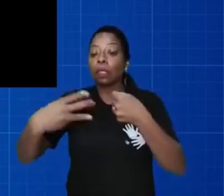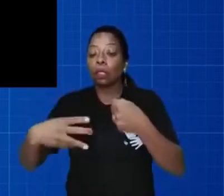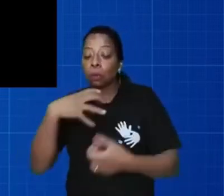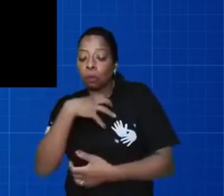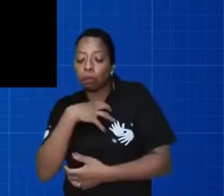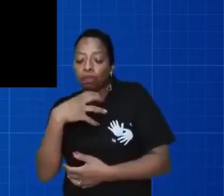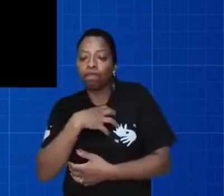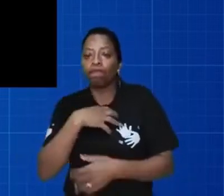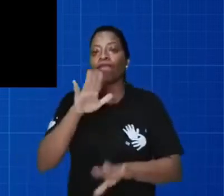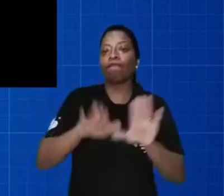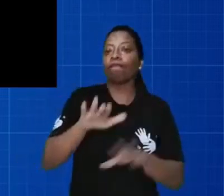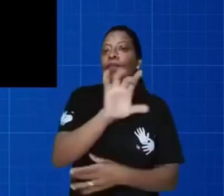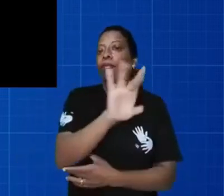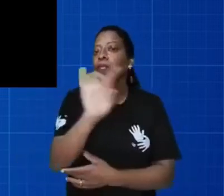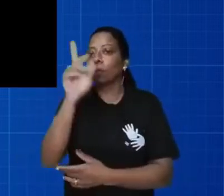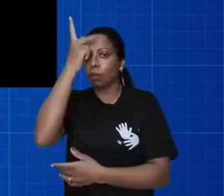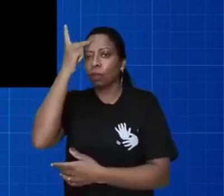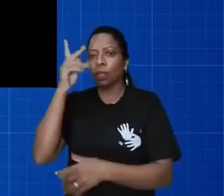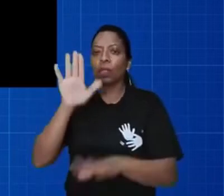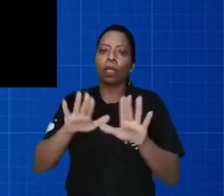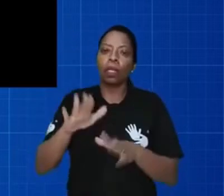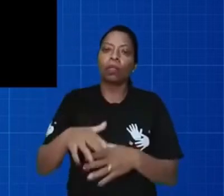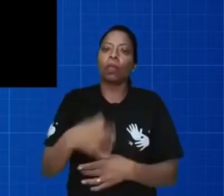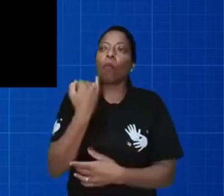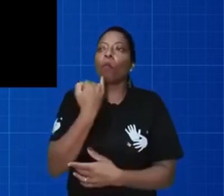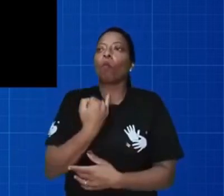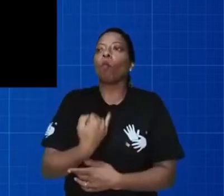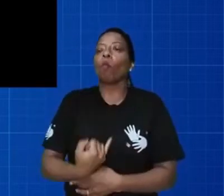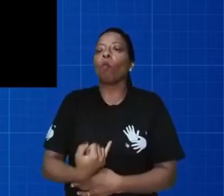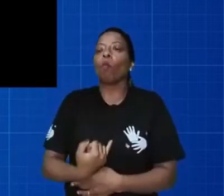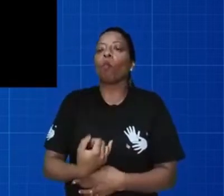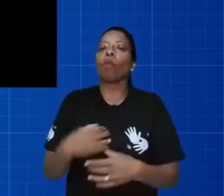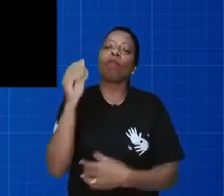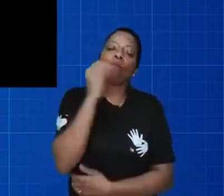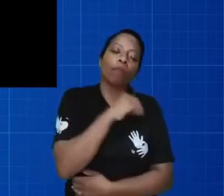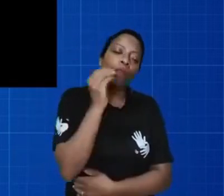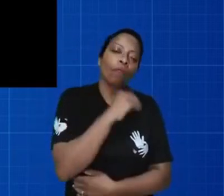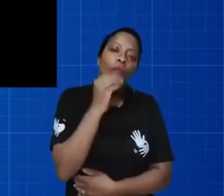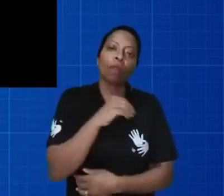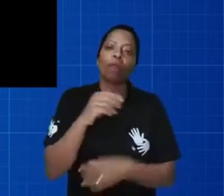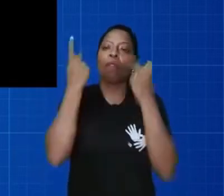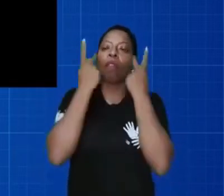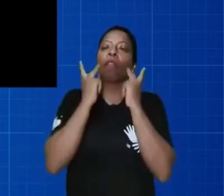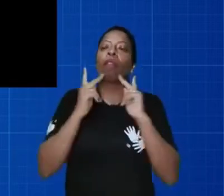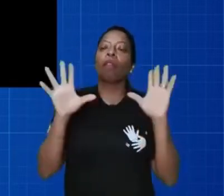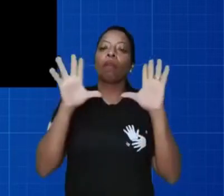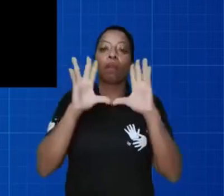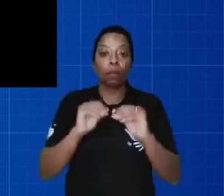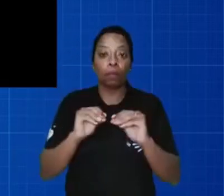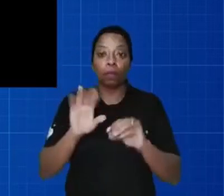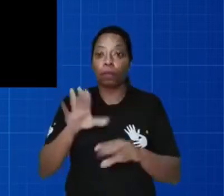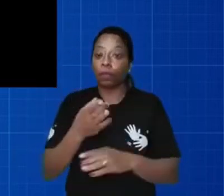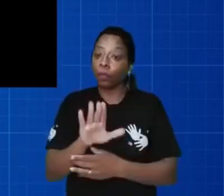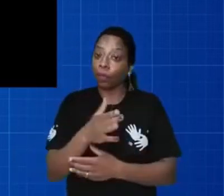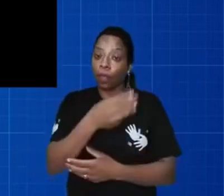noturno, e quando pulmonar, tosse persistente por mais de 3 semanas. Então, se tem alguém em casa, geralmente é contato próximo